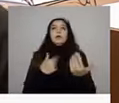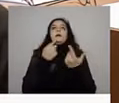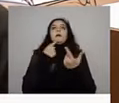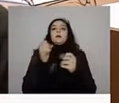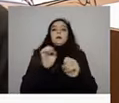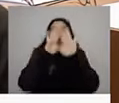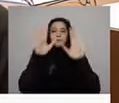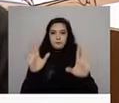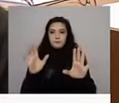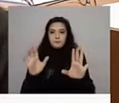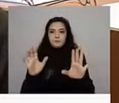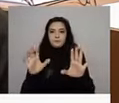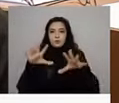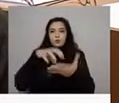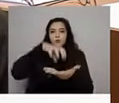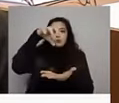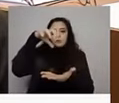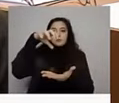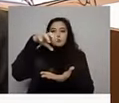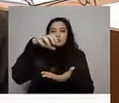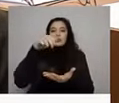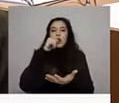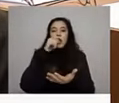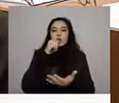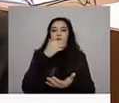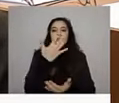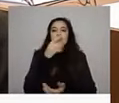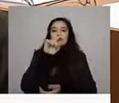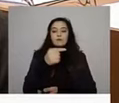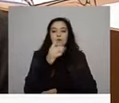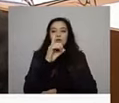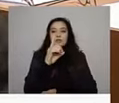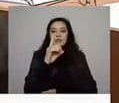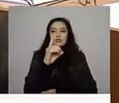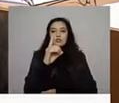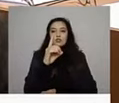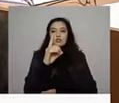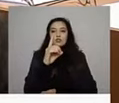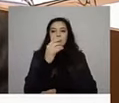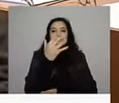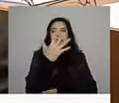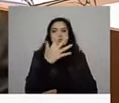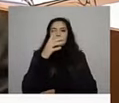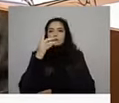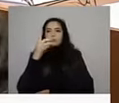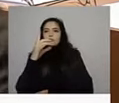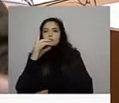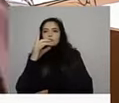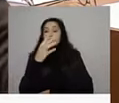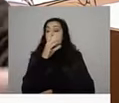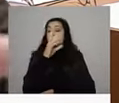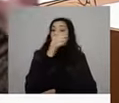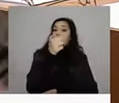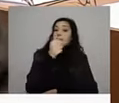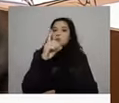parece que o Templo da Água não vai custar 5,26 milhões de euros. Vai custar mais. Vai custar pelo menos 12 milhões de euros. Se aquela estimativa grosseira...